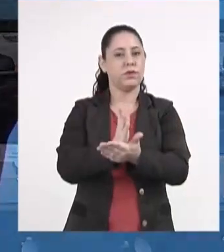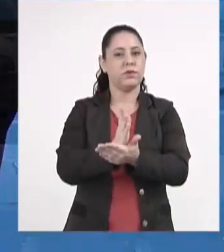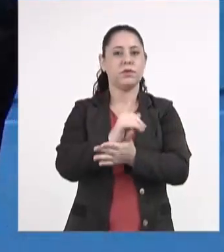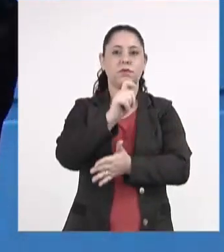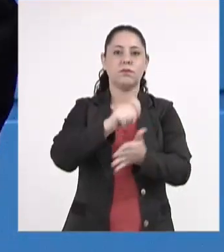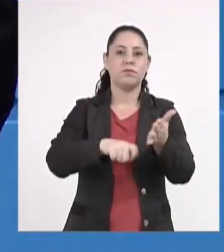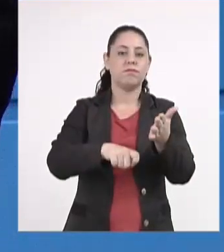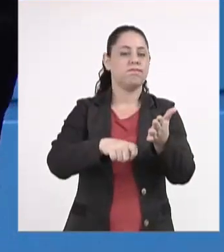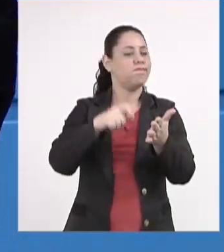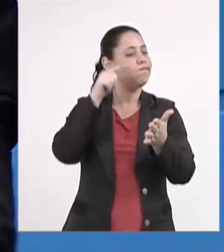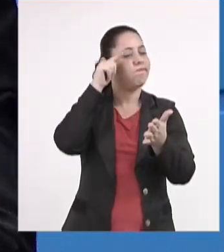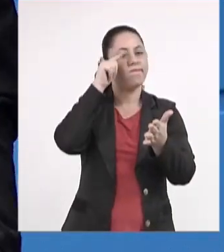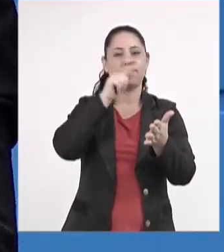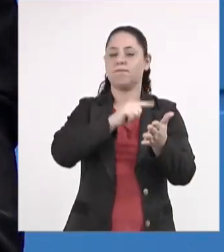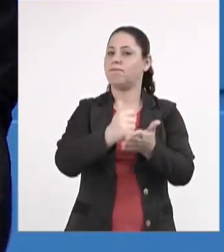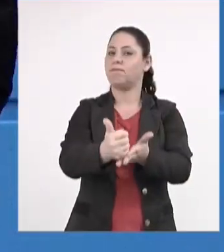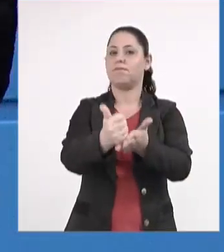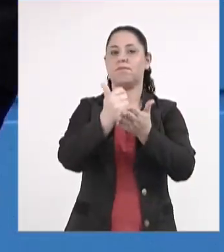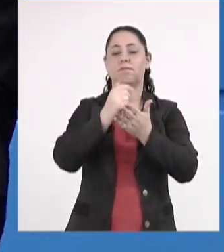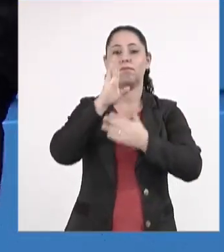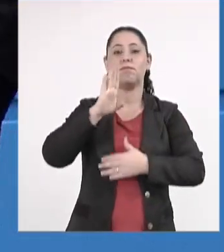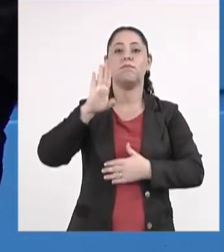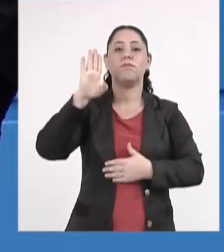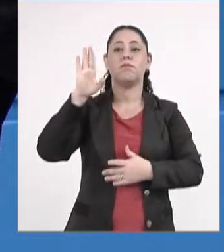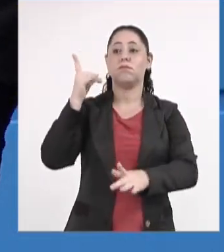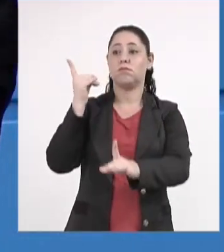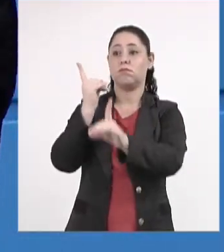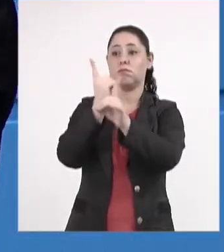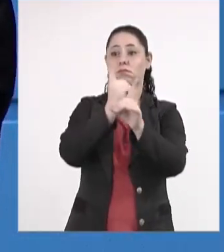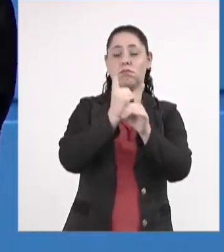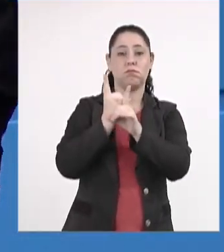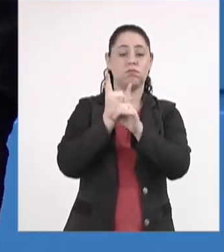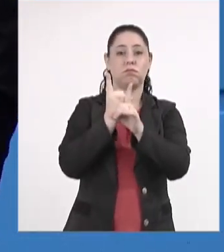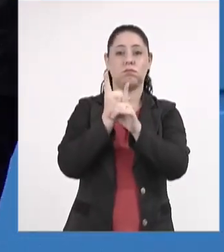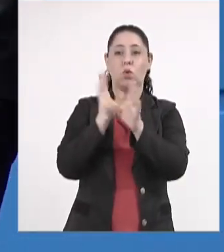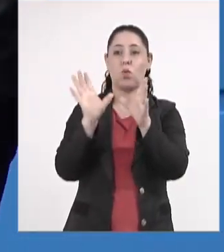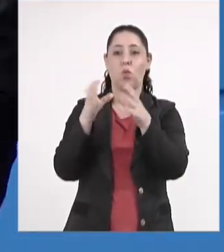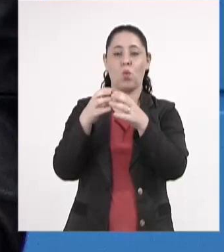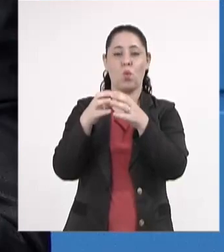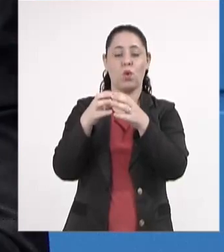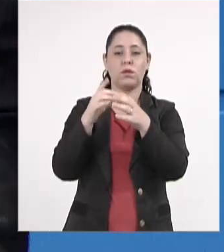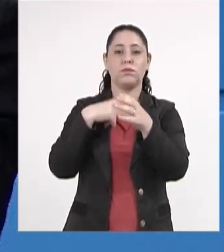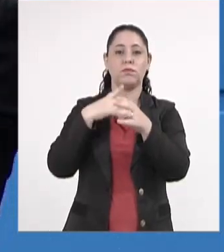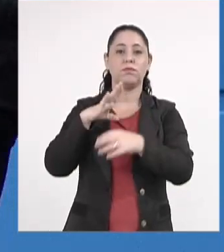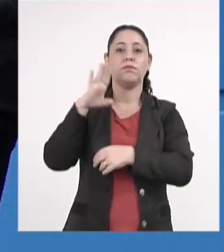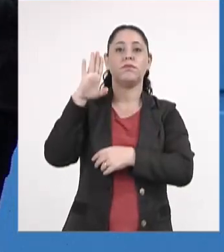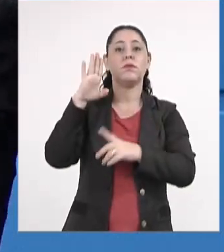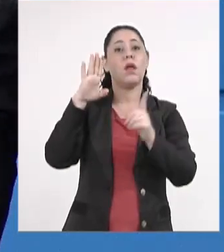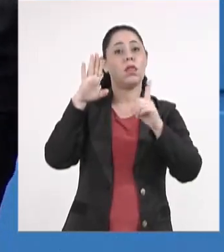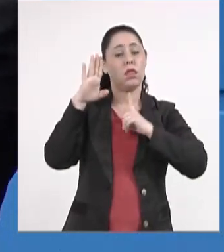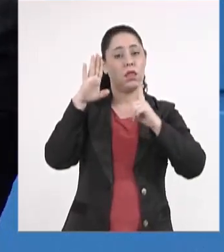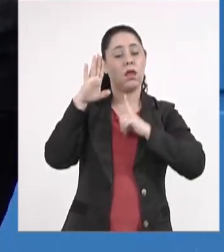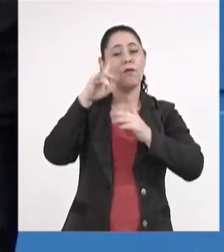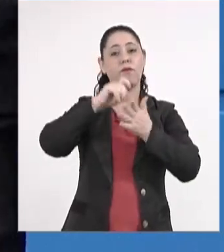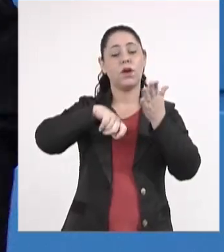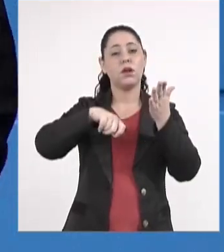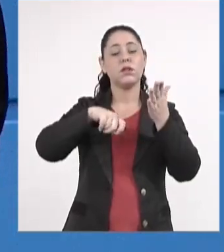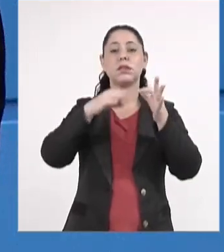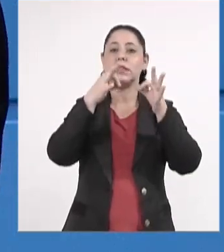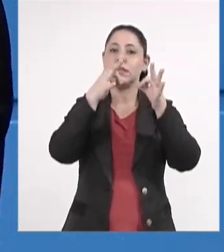registrou você não consegue mais trazer candidato e achar dentro da sua agremiação candidaturas que estejam filiados